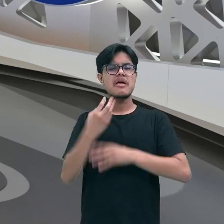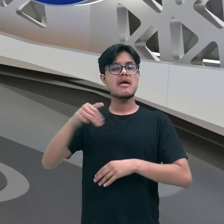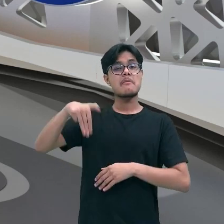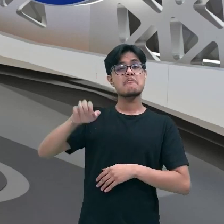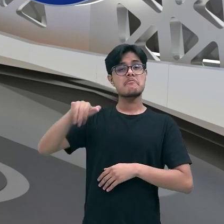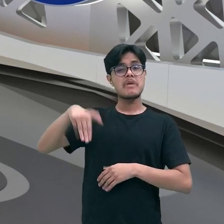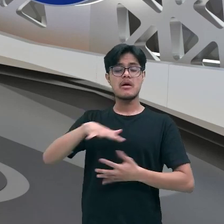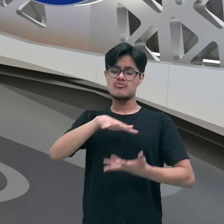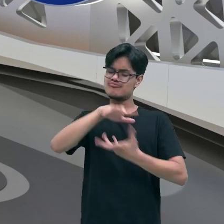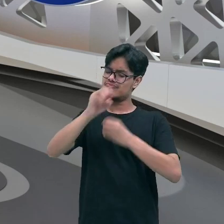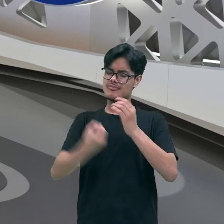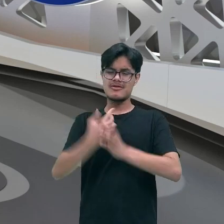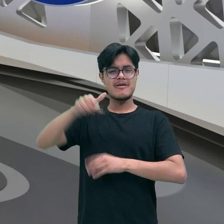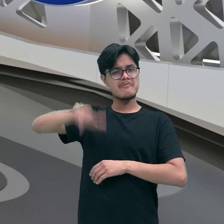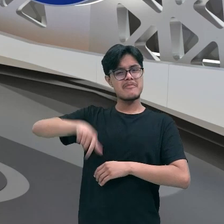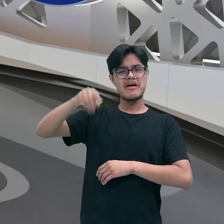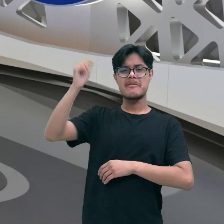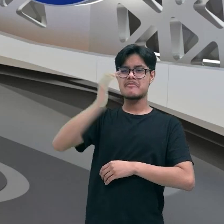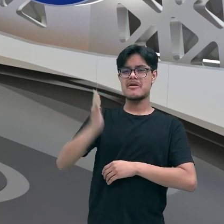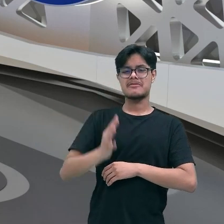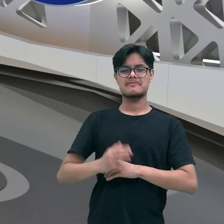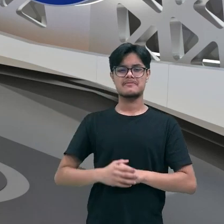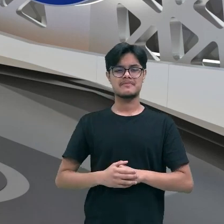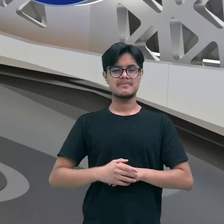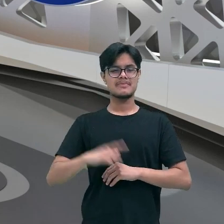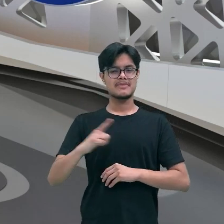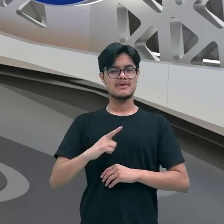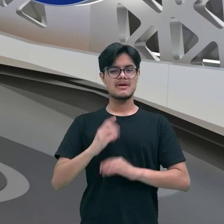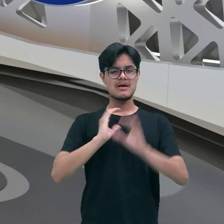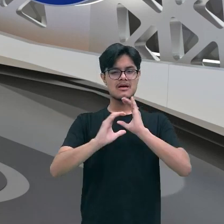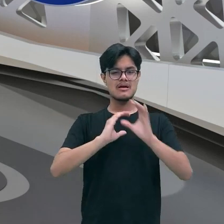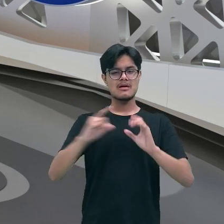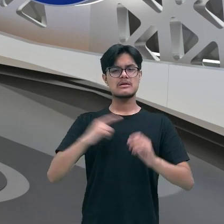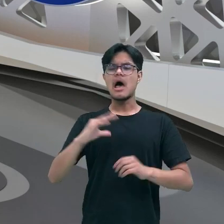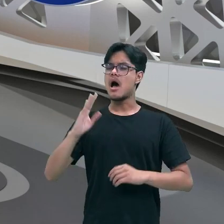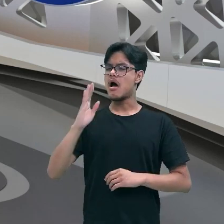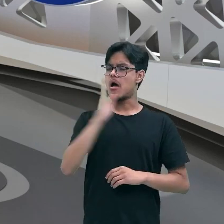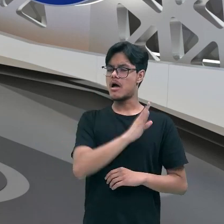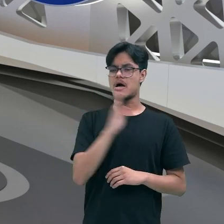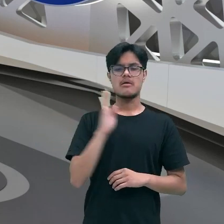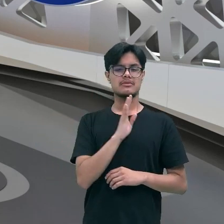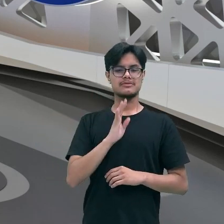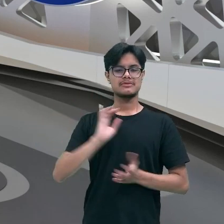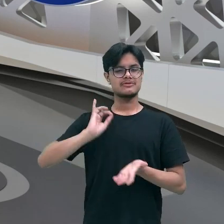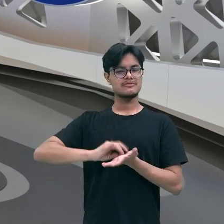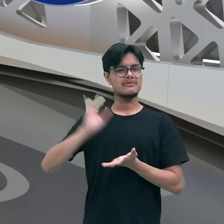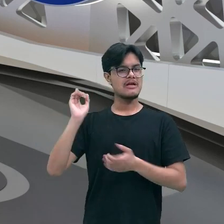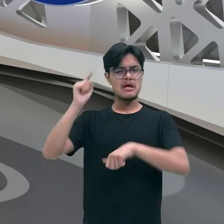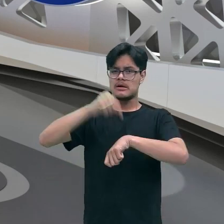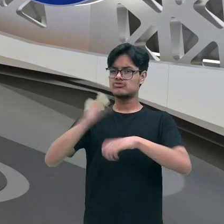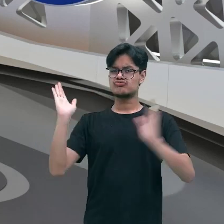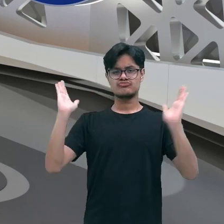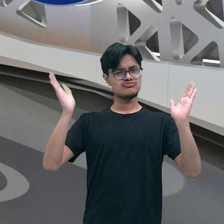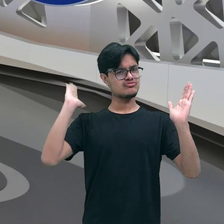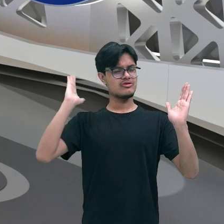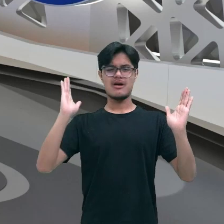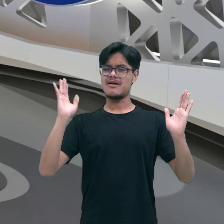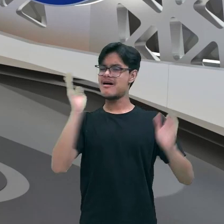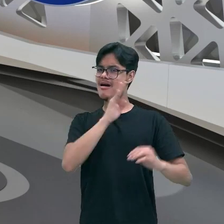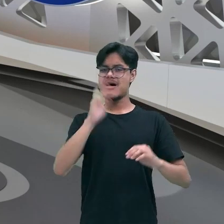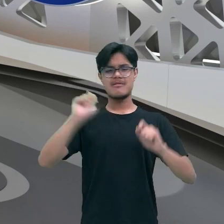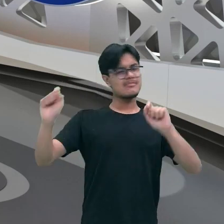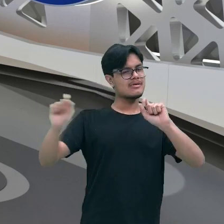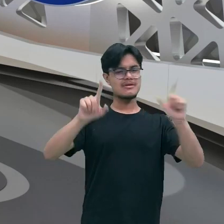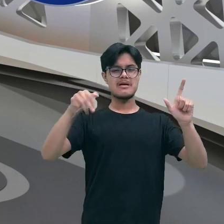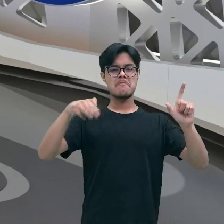do mundo. Isso, o povo brasileiro adora essa forma de E comunicação. somos rápidos. Exatamente. Acontece uma situação, na mesma hora o meme já está pronto. A gente costuma